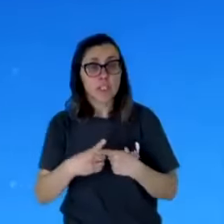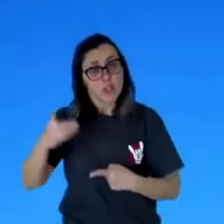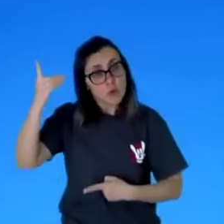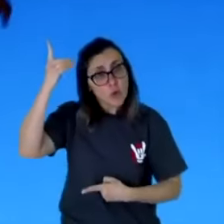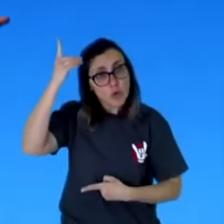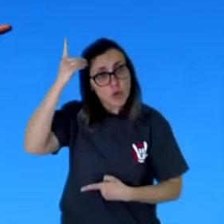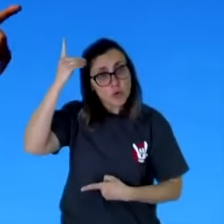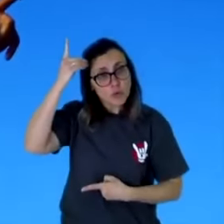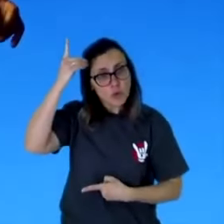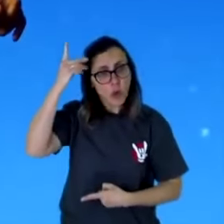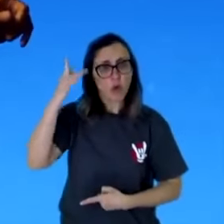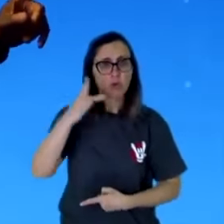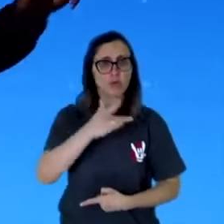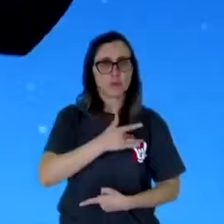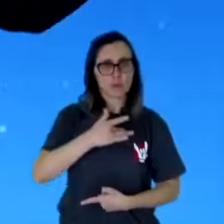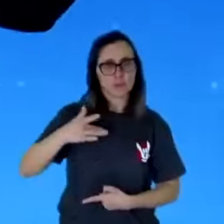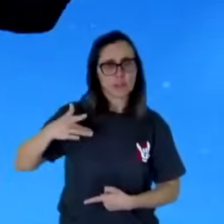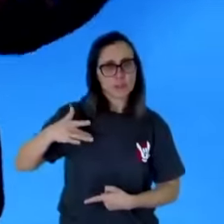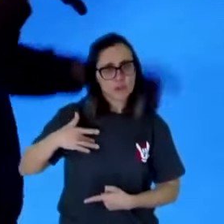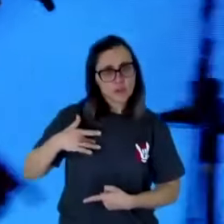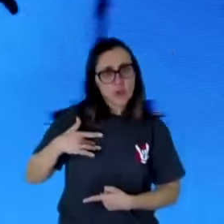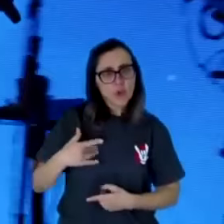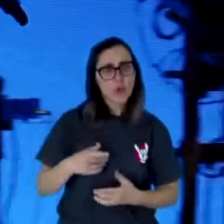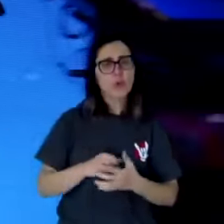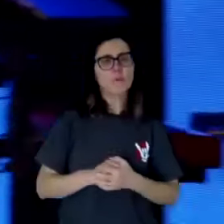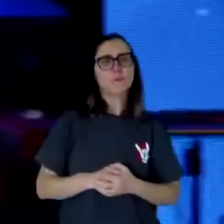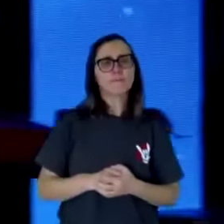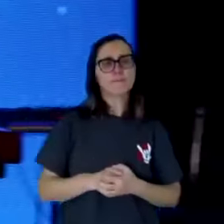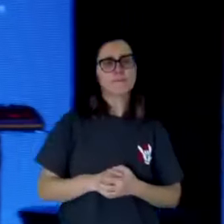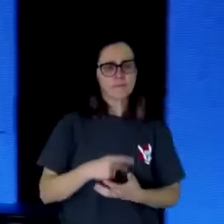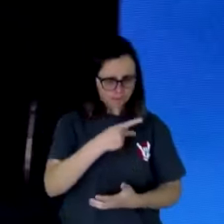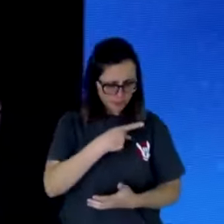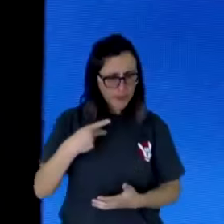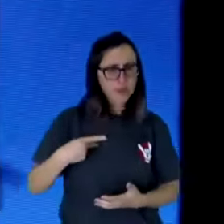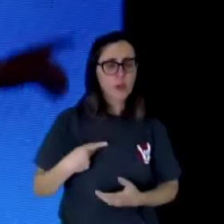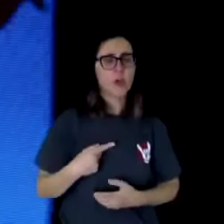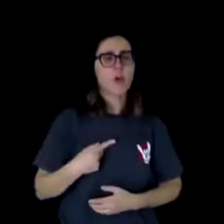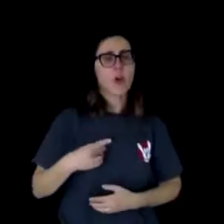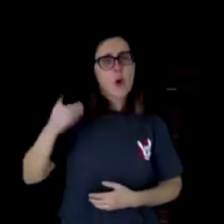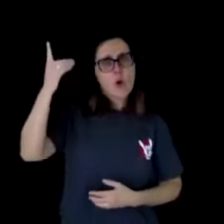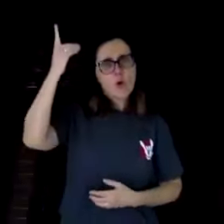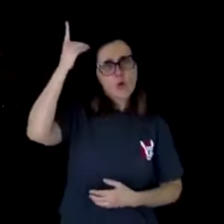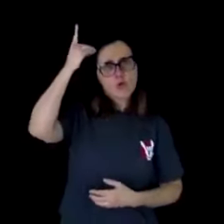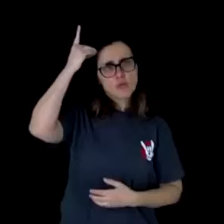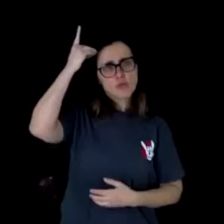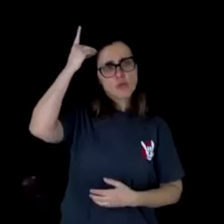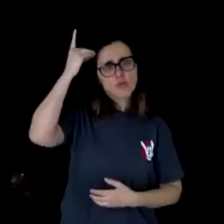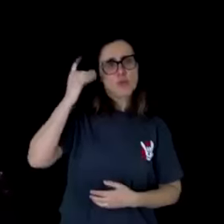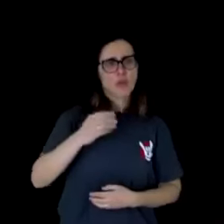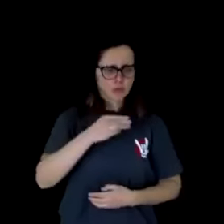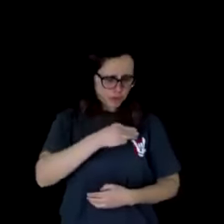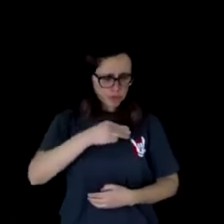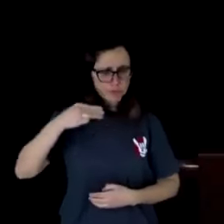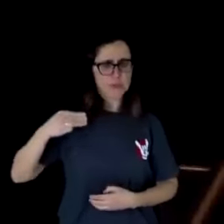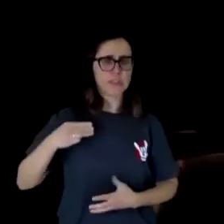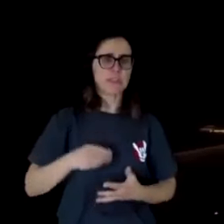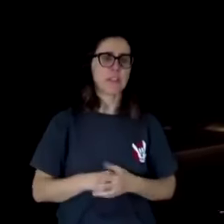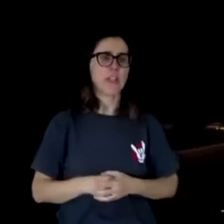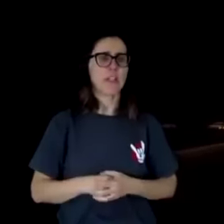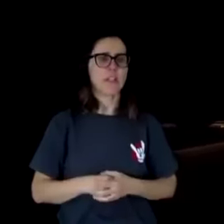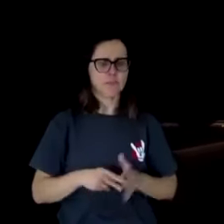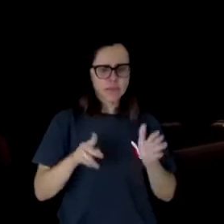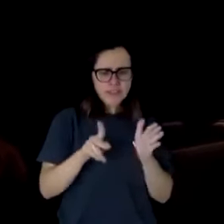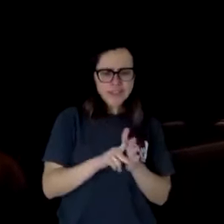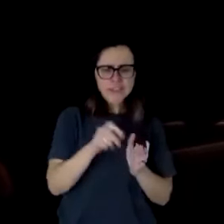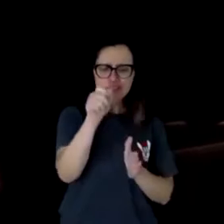do espírito e de alguma forma voluntária ou involuntariamente esse